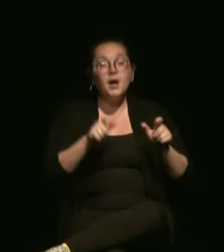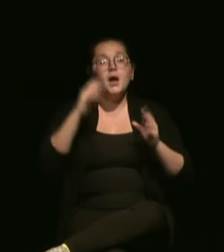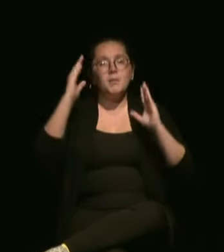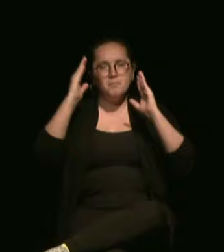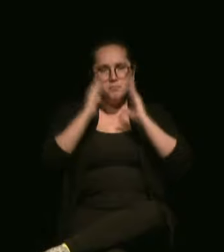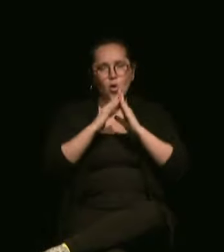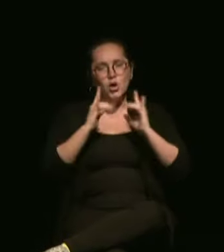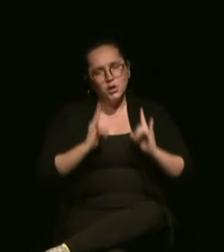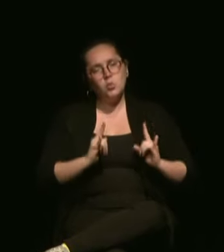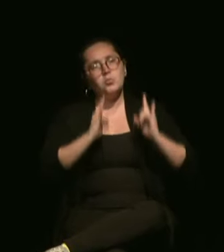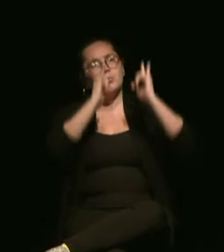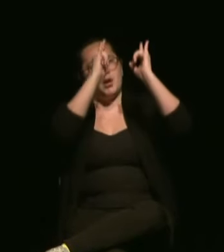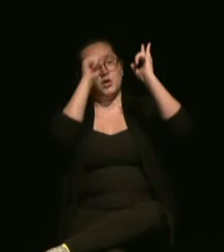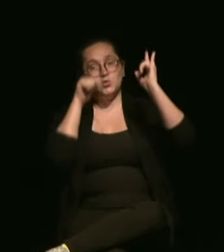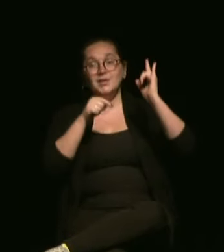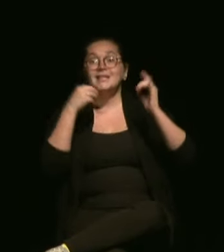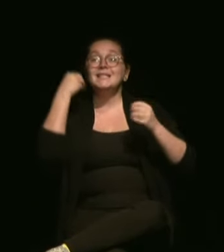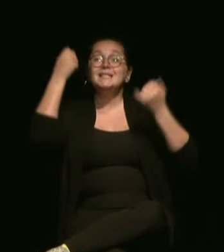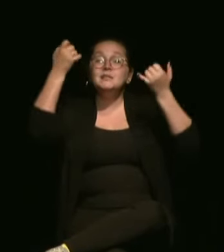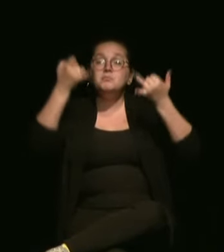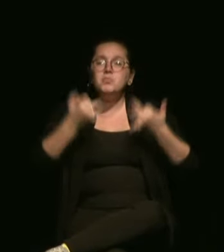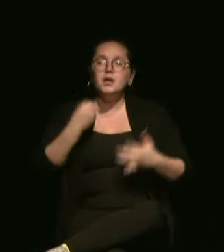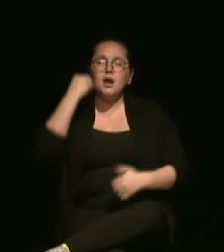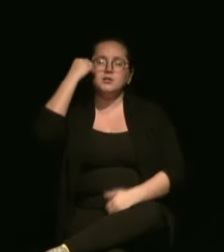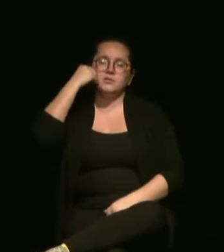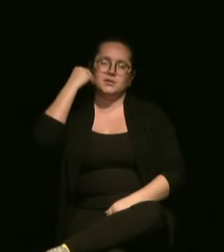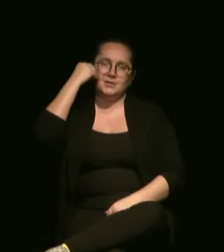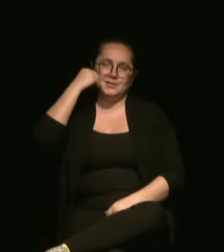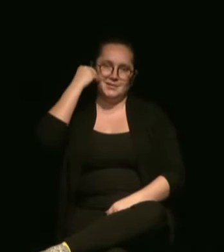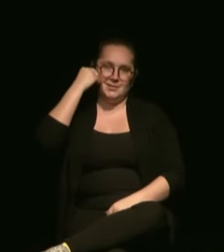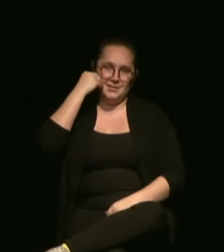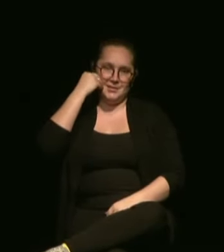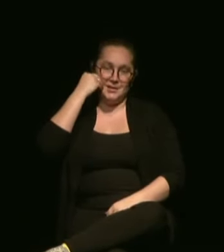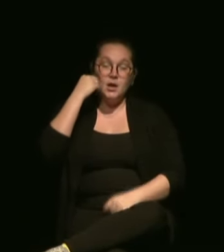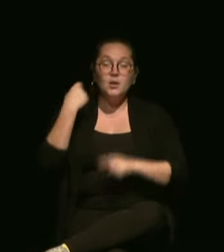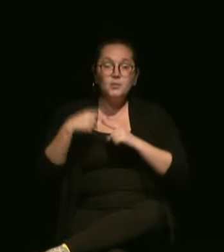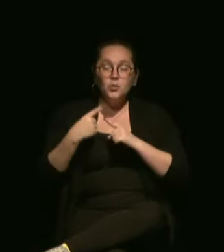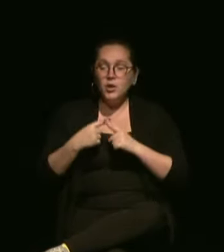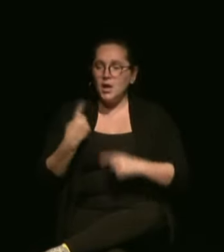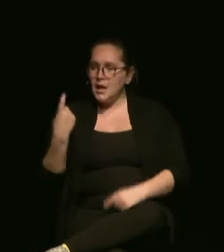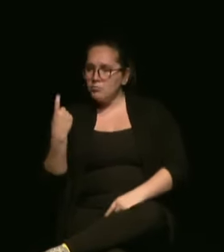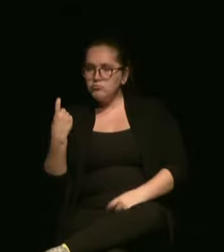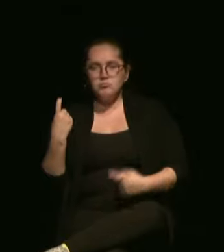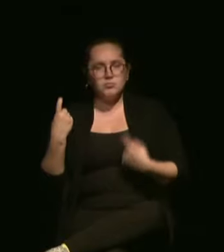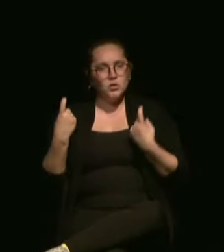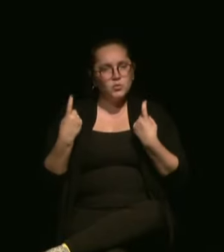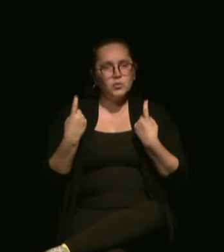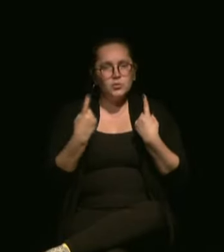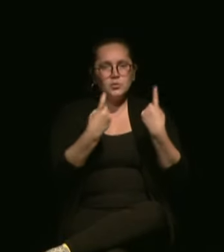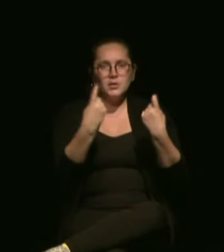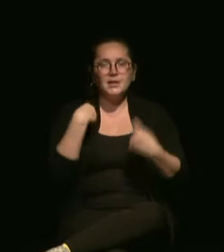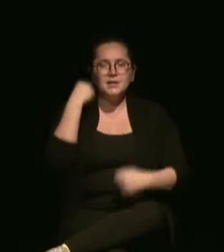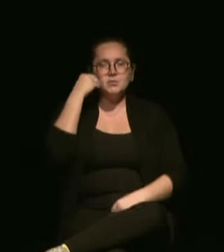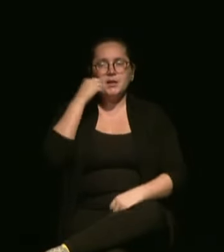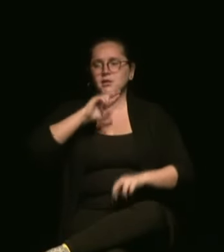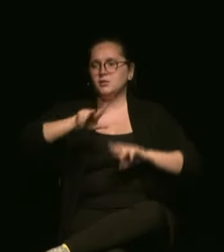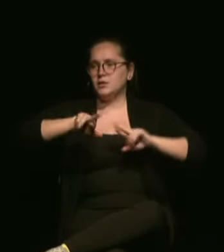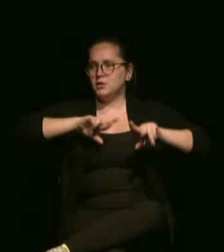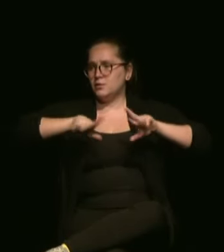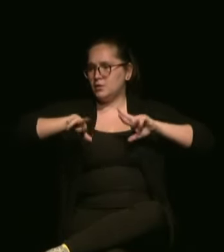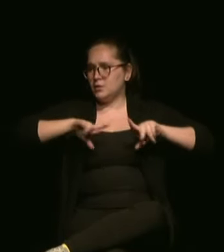experiências. E o que interessa é aquilo que, de fato, é radicalmente singular na experiência de cada uma delas. E,